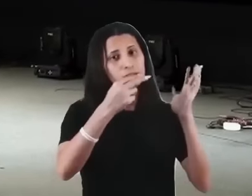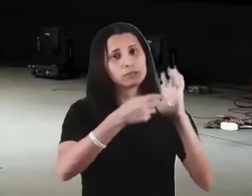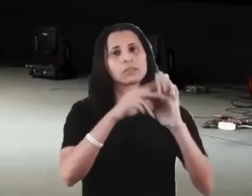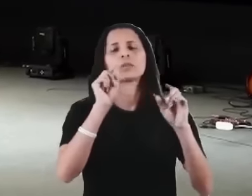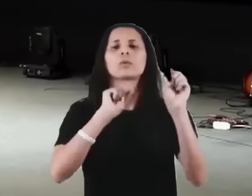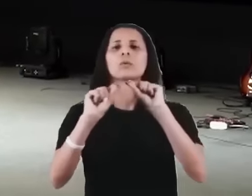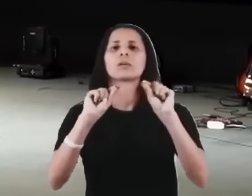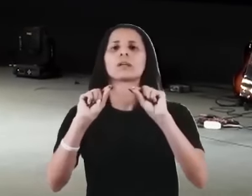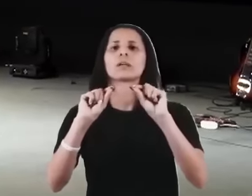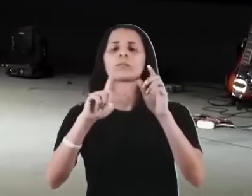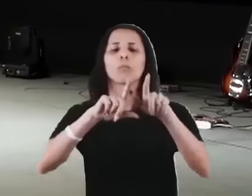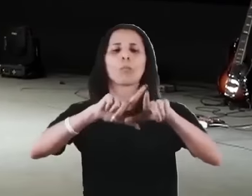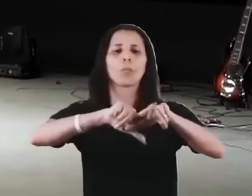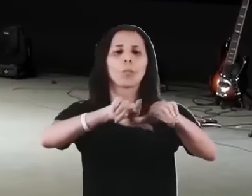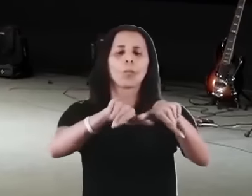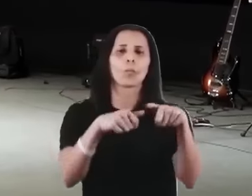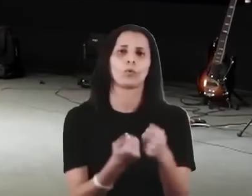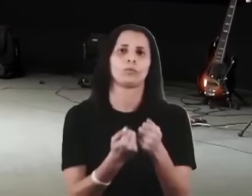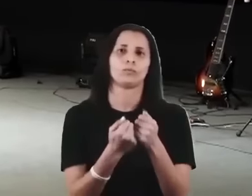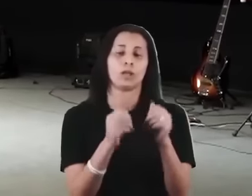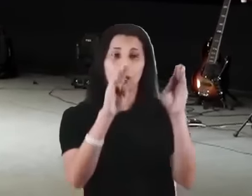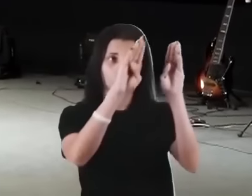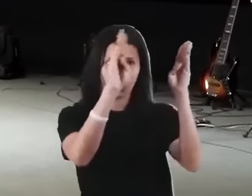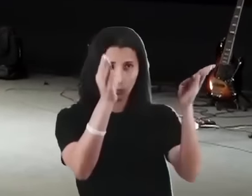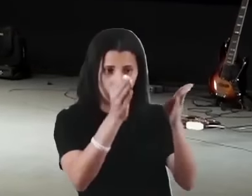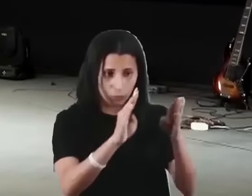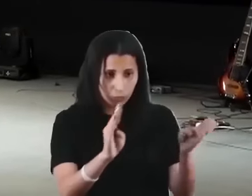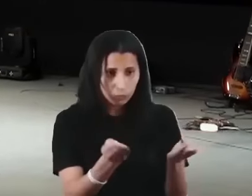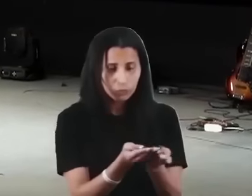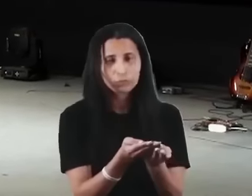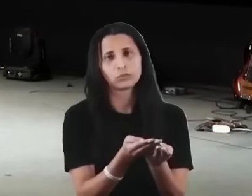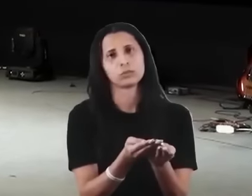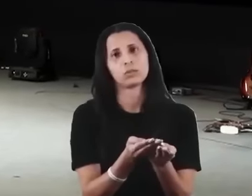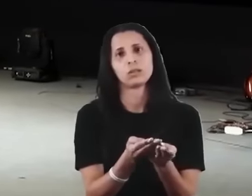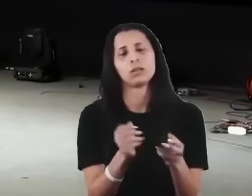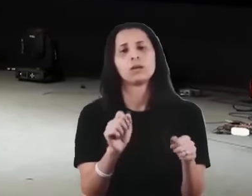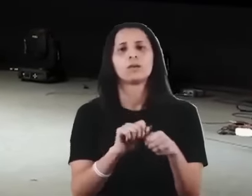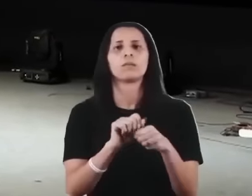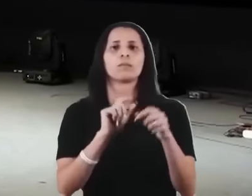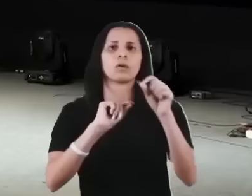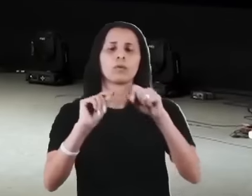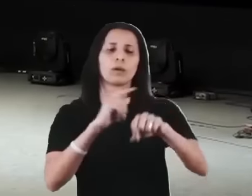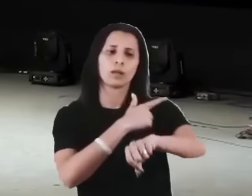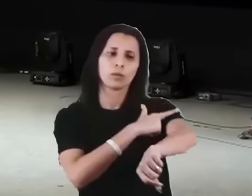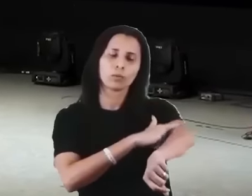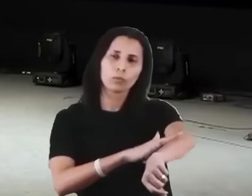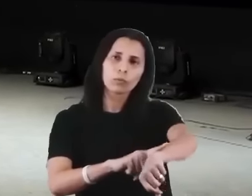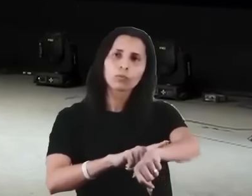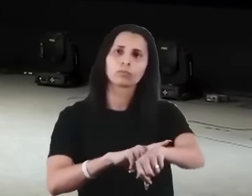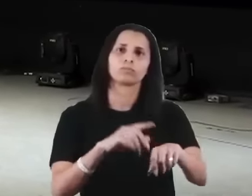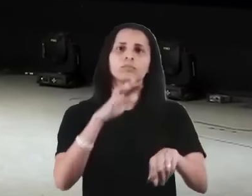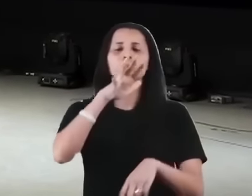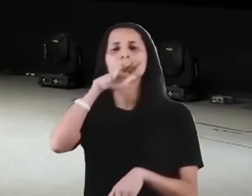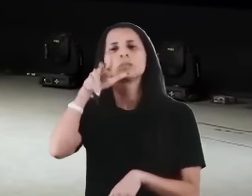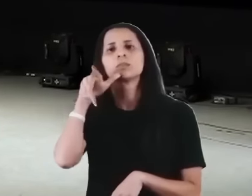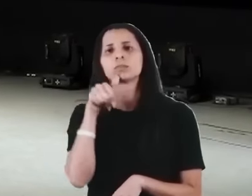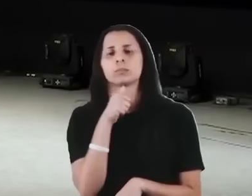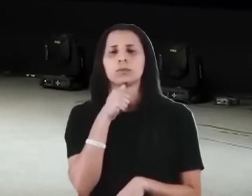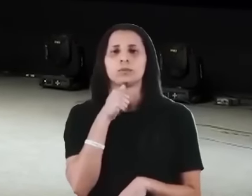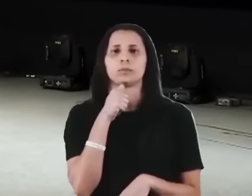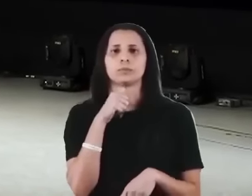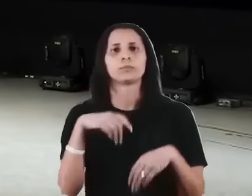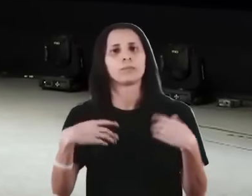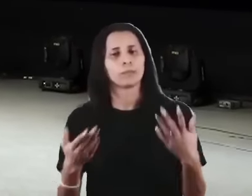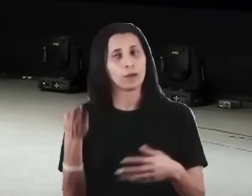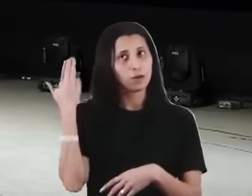espécie de cantil uma espécie de garrafa feita de couro de animal que era muito usado naquela época para